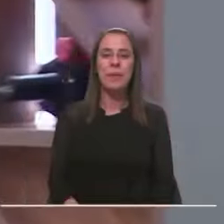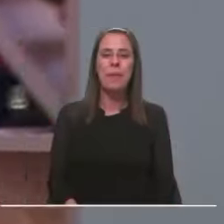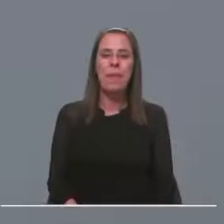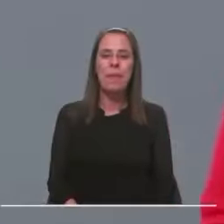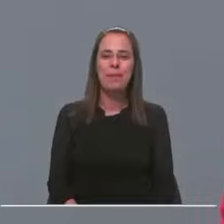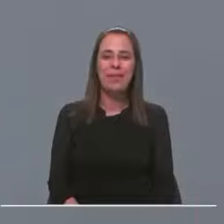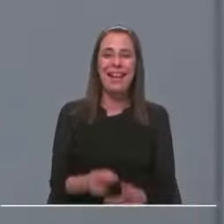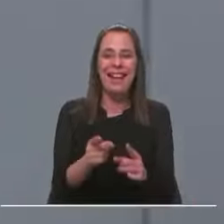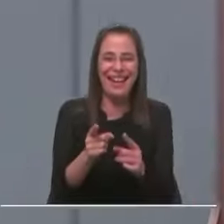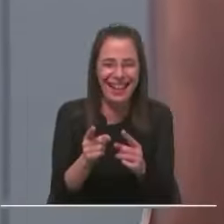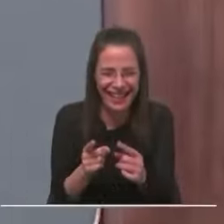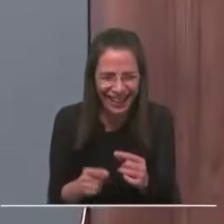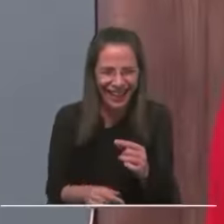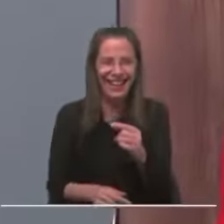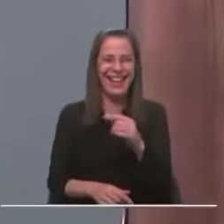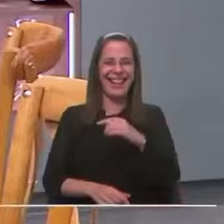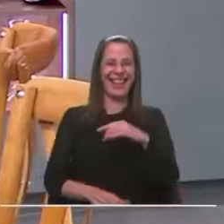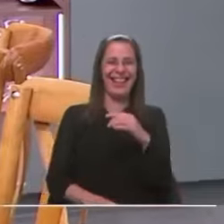Isto, cuidado.